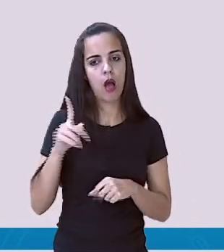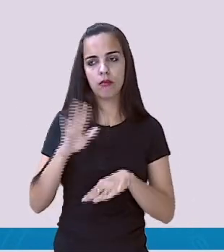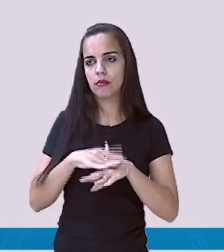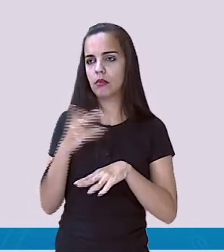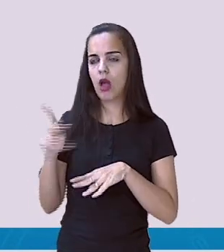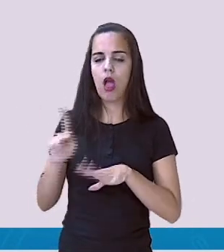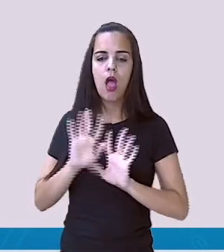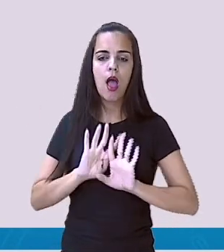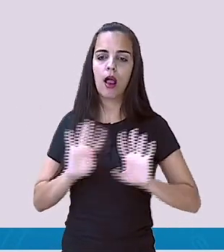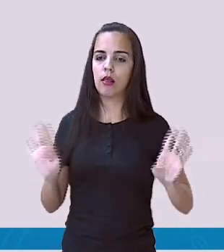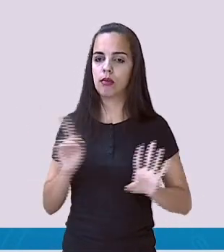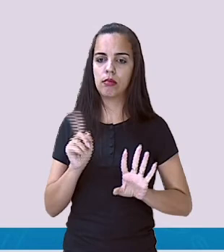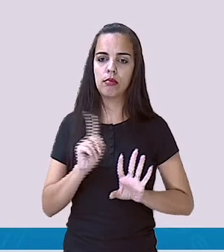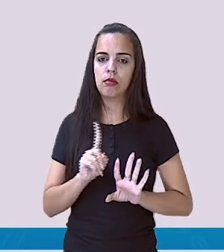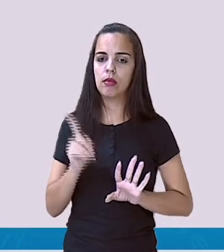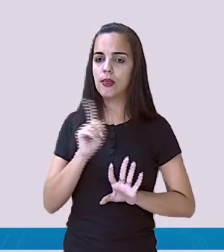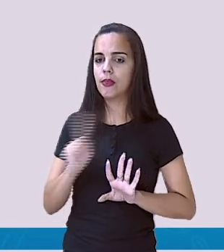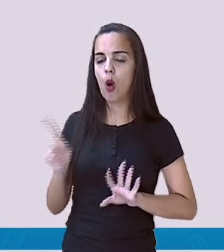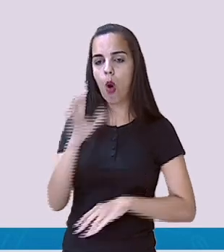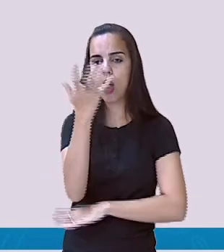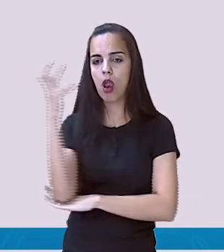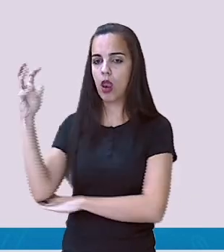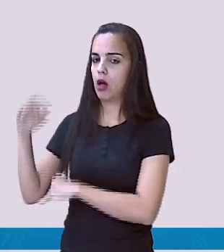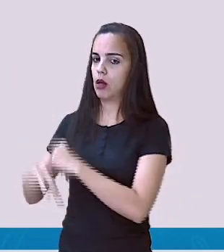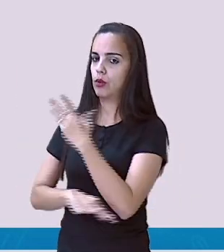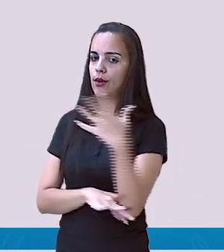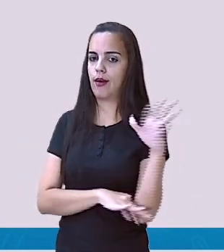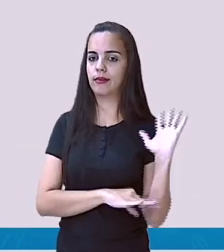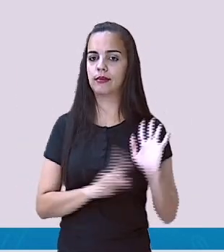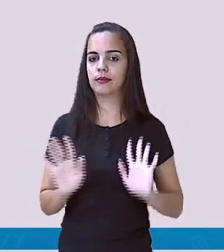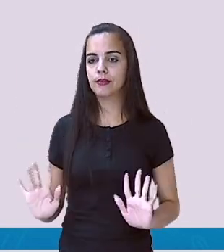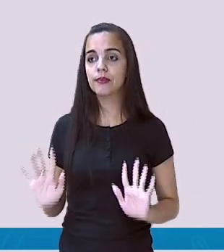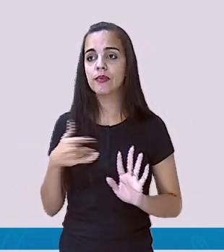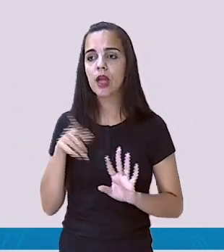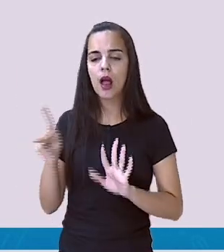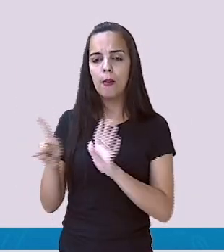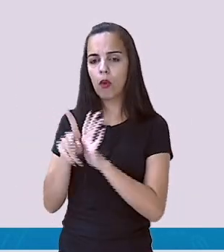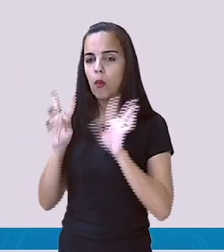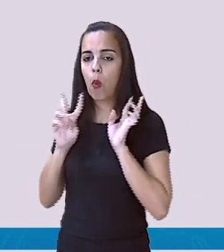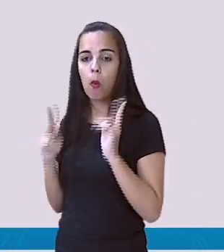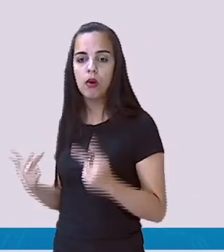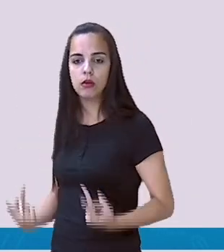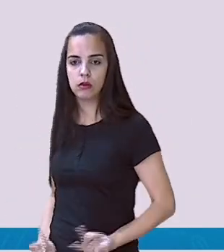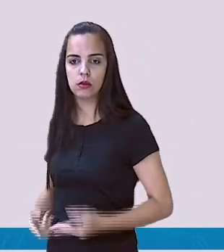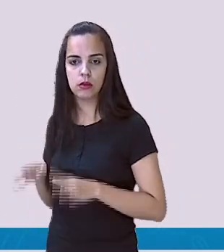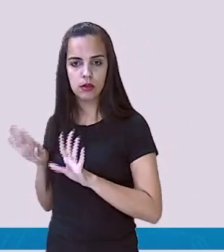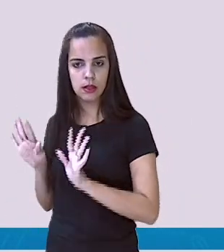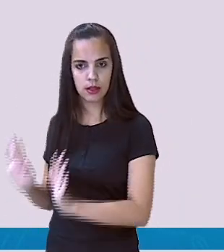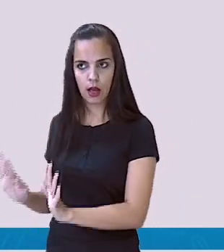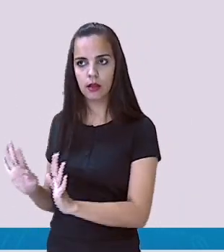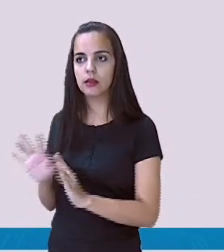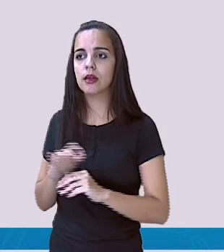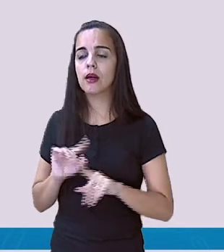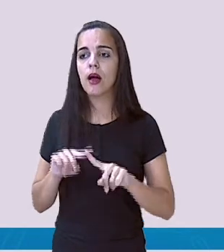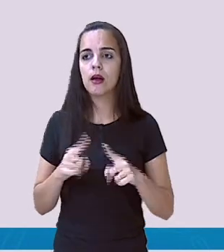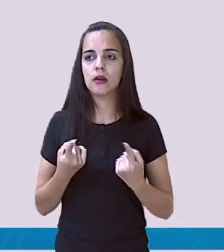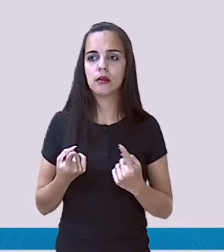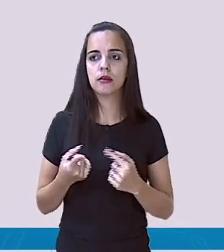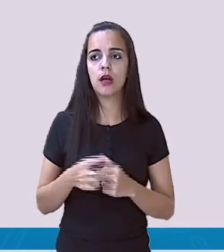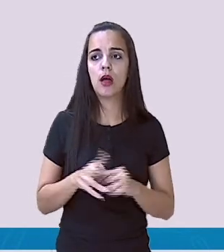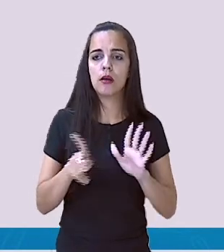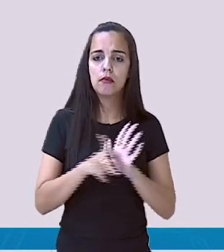Aí eles usaram recursos naturais para construir esse abrigo, né, ou essa moradia, mas ela